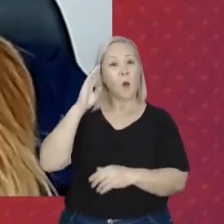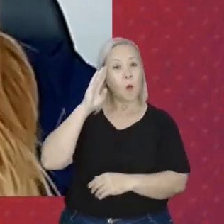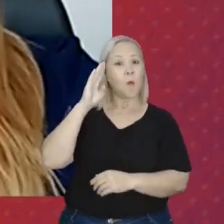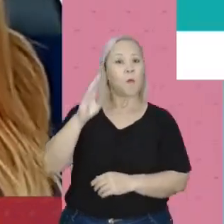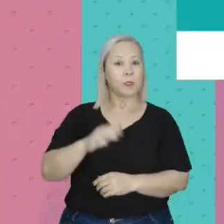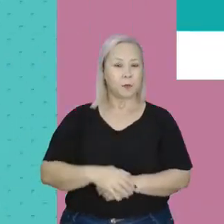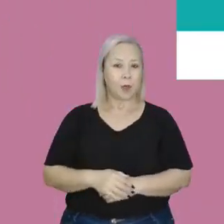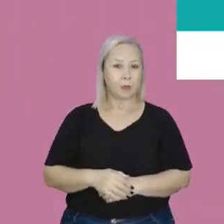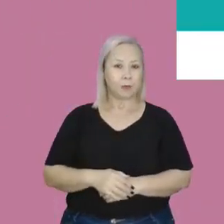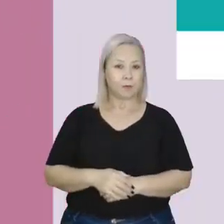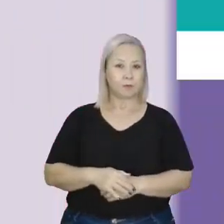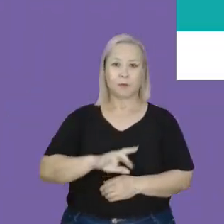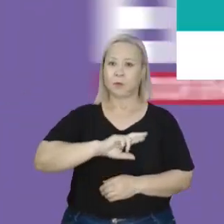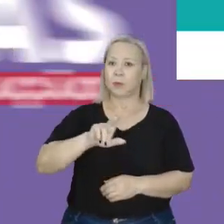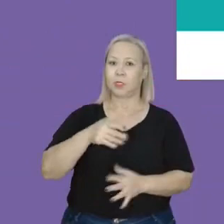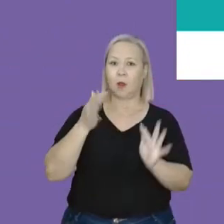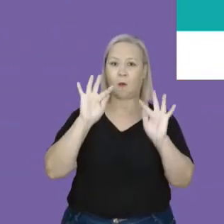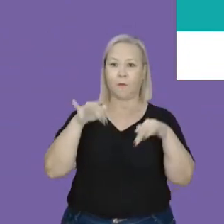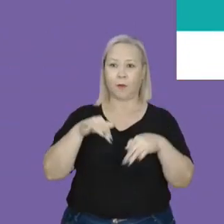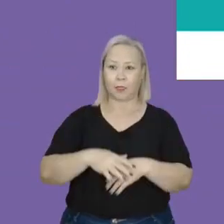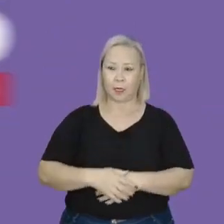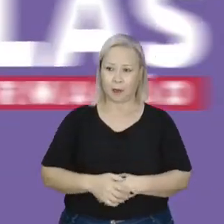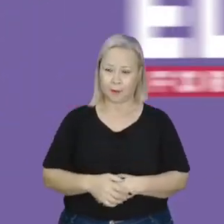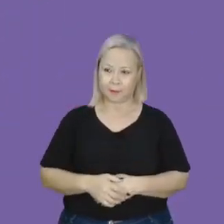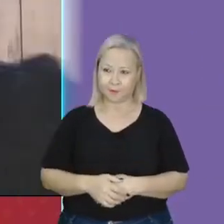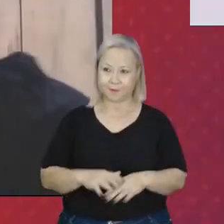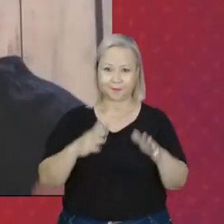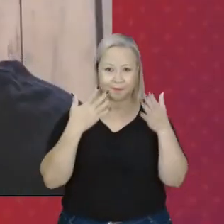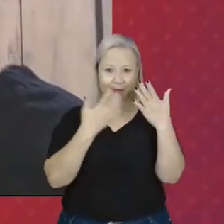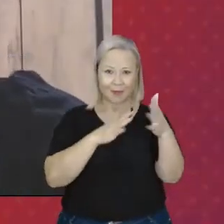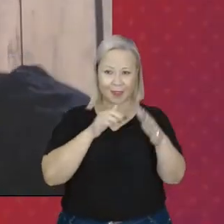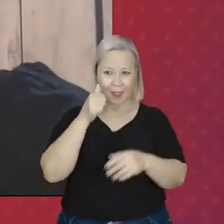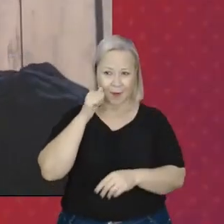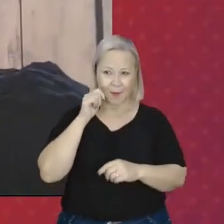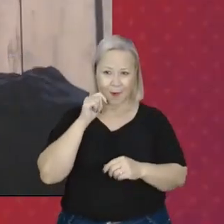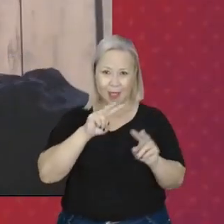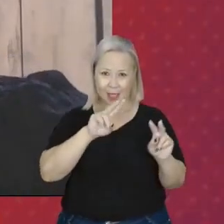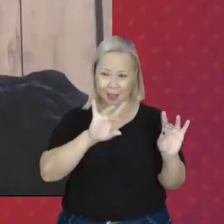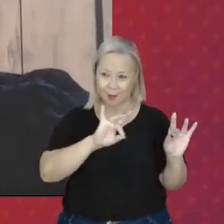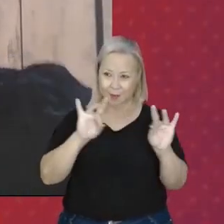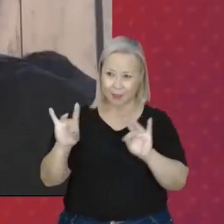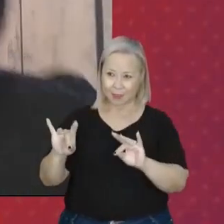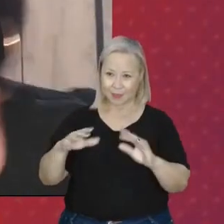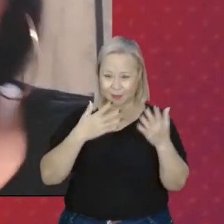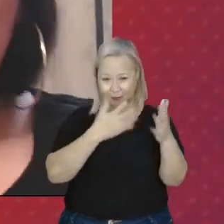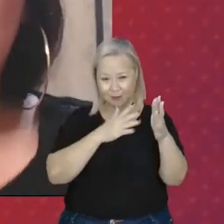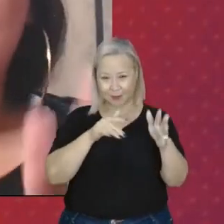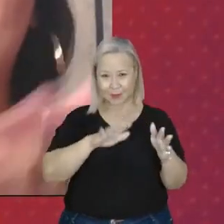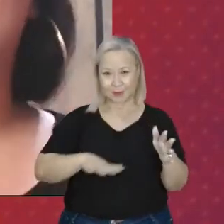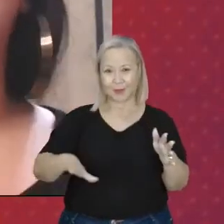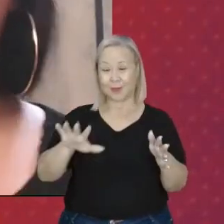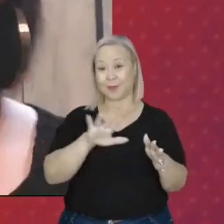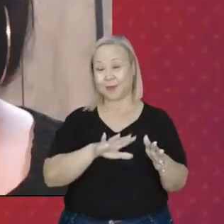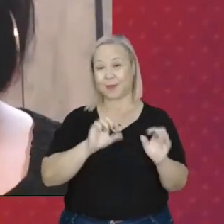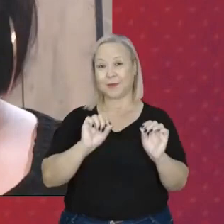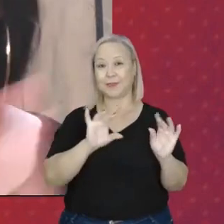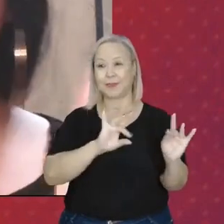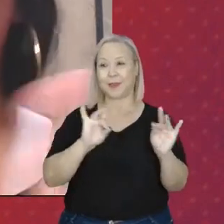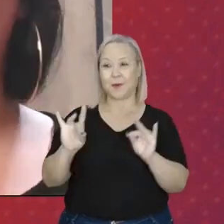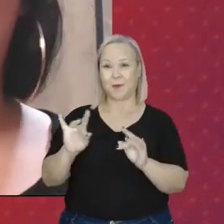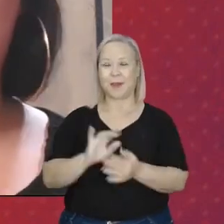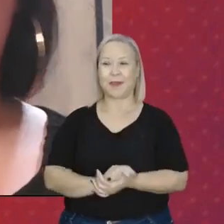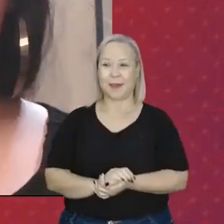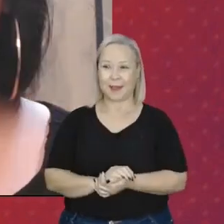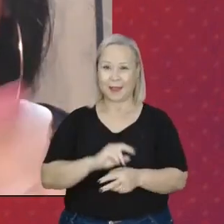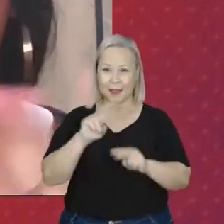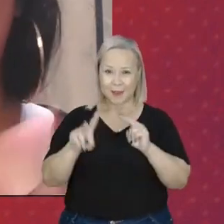não como ponto final. Salve, mulherada que está me assistindo, salve a todos vocês que estão me acompanhando aí